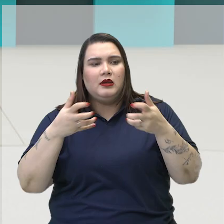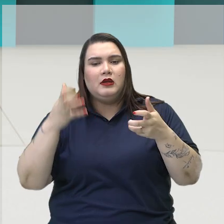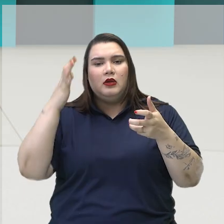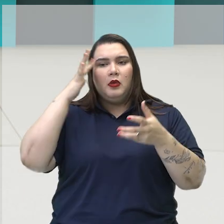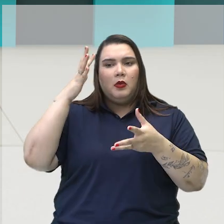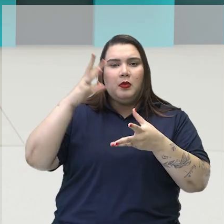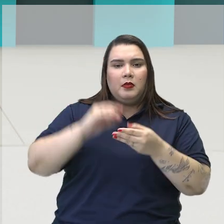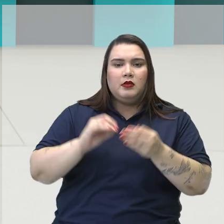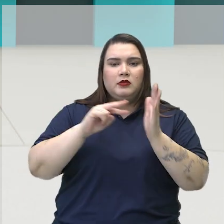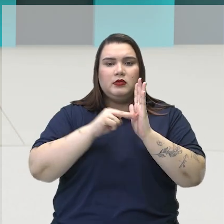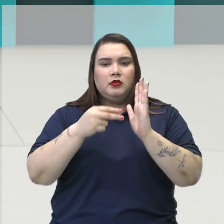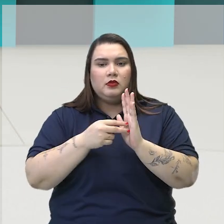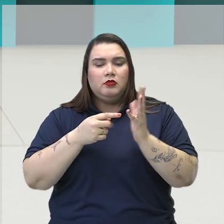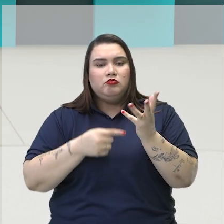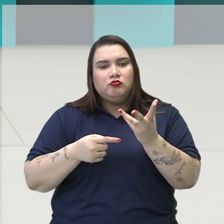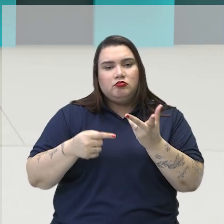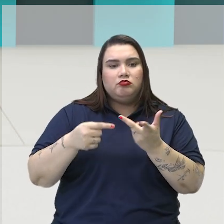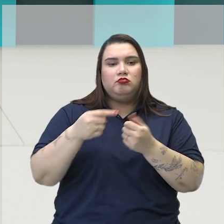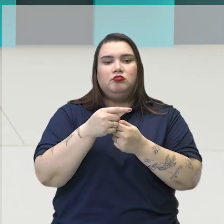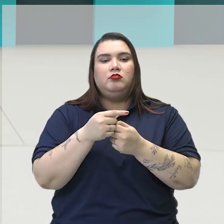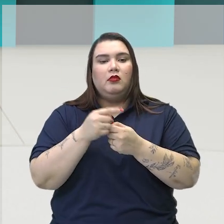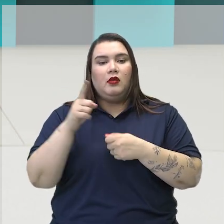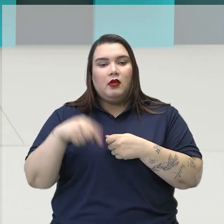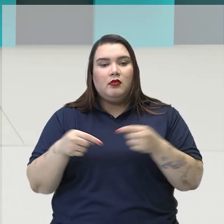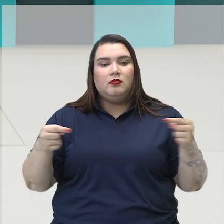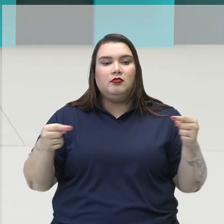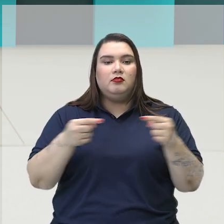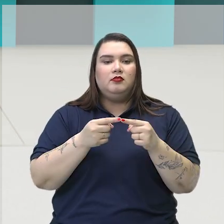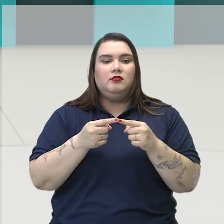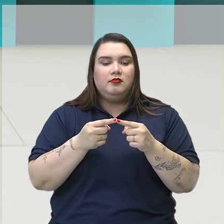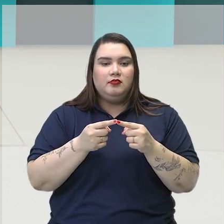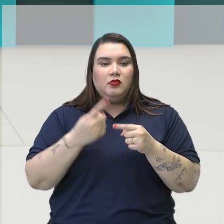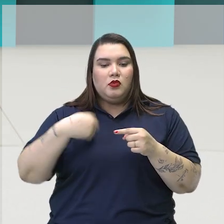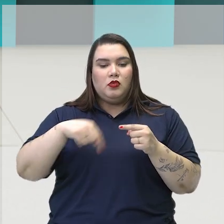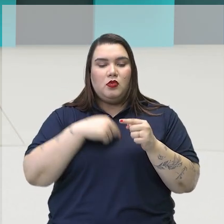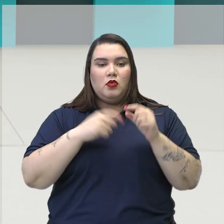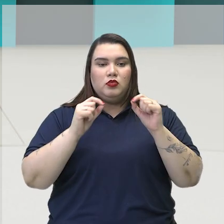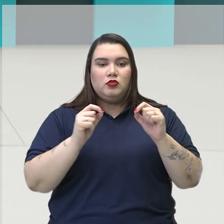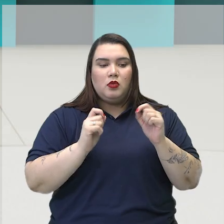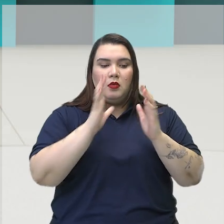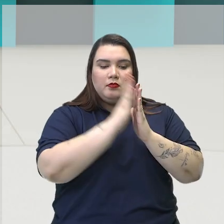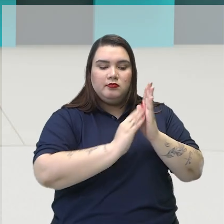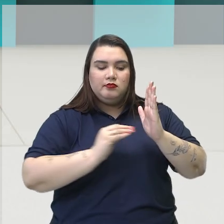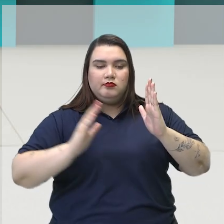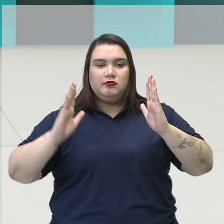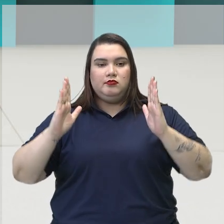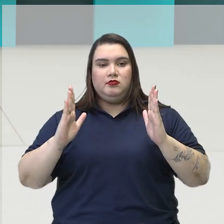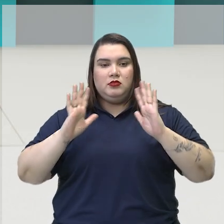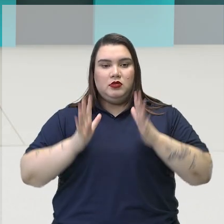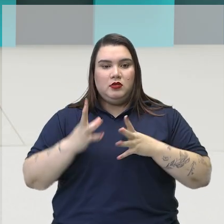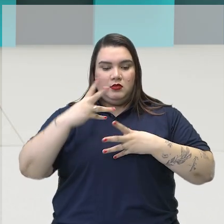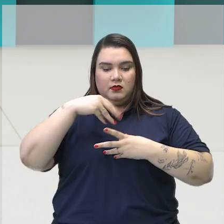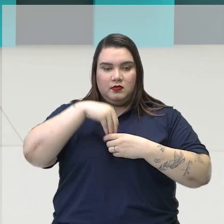interpretamos do outro e do mundo ao nosso redor, nada mais é do que um espelho de nós mesmos. Aquilo que já está dentro